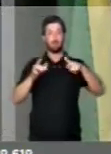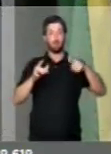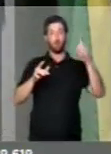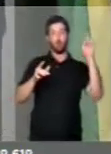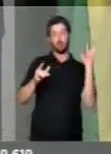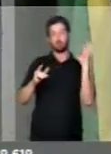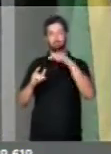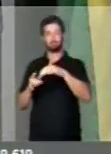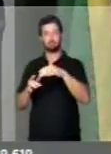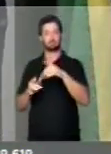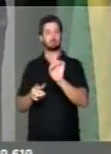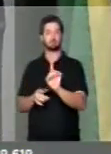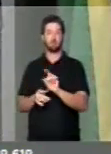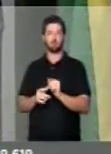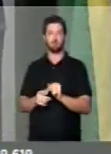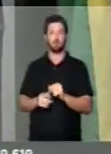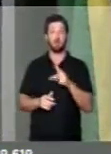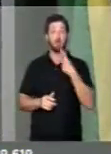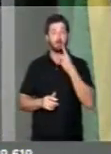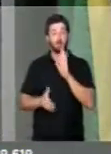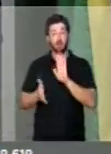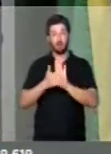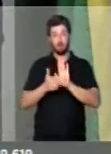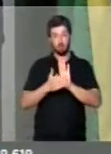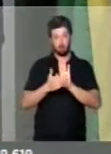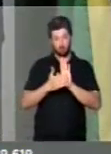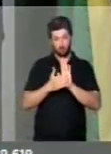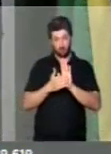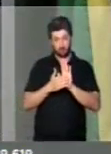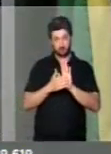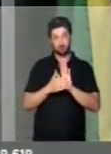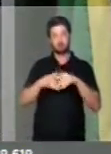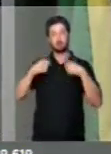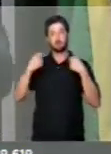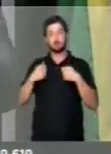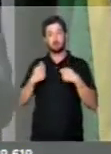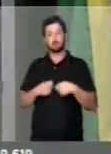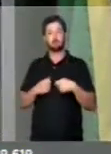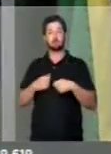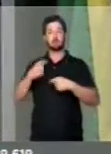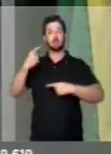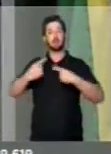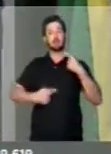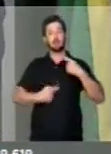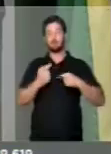eu disse e repito, a proposta apresentada deve ser objeto de